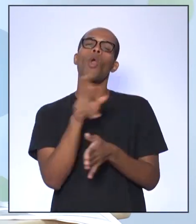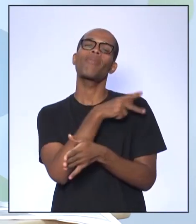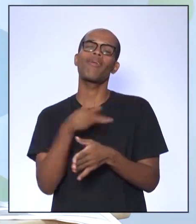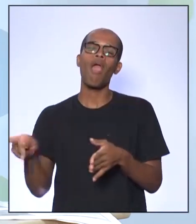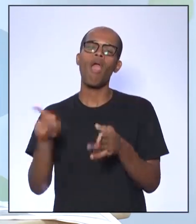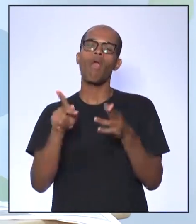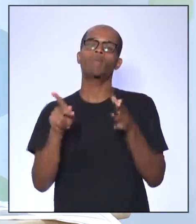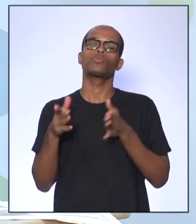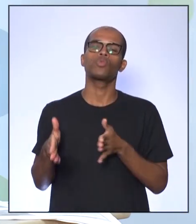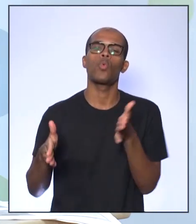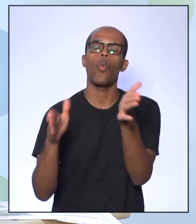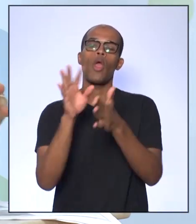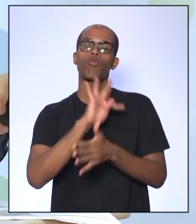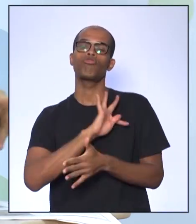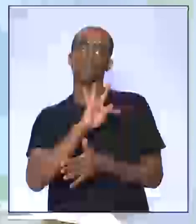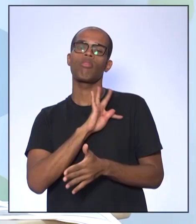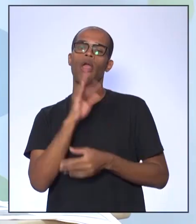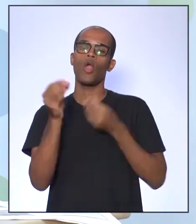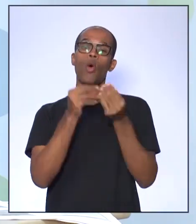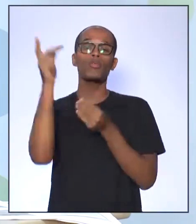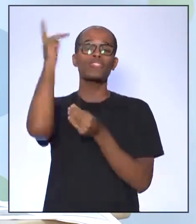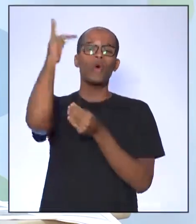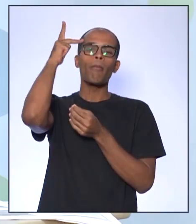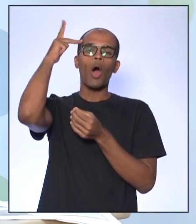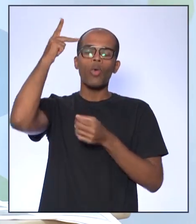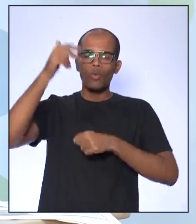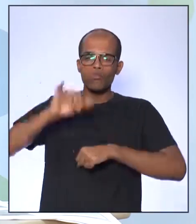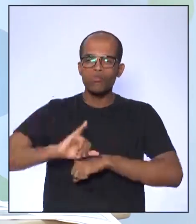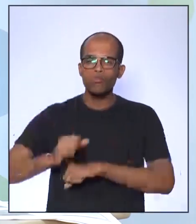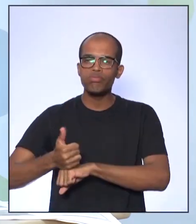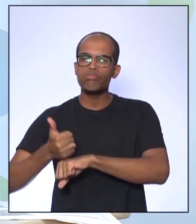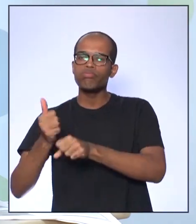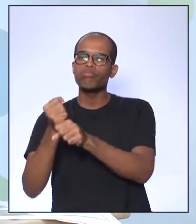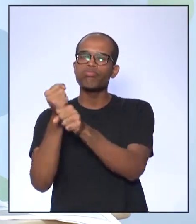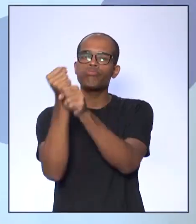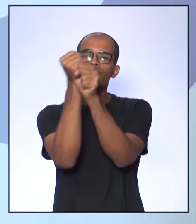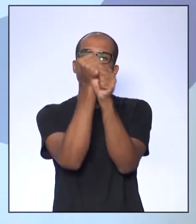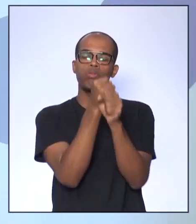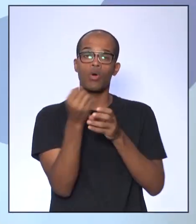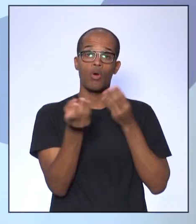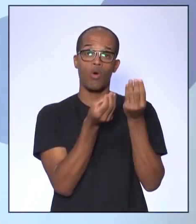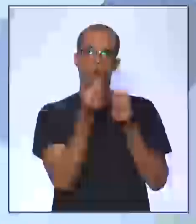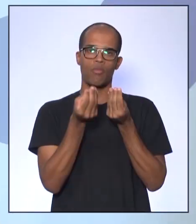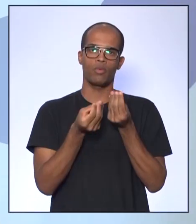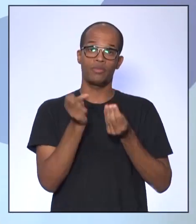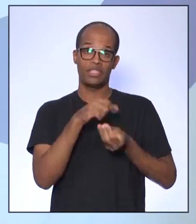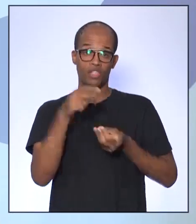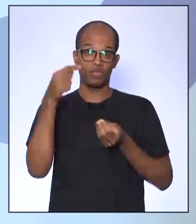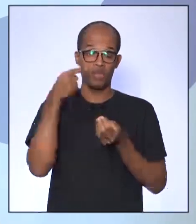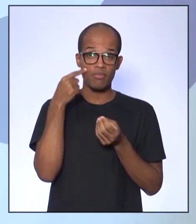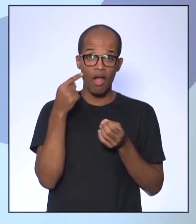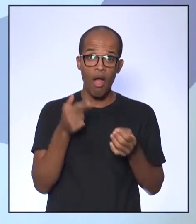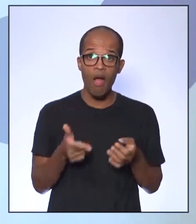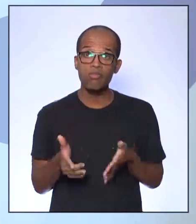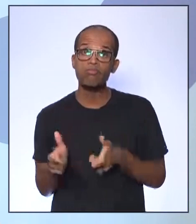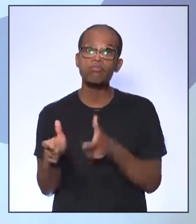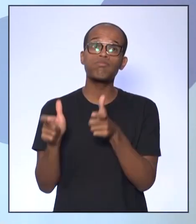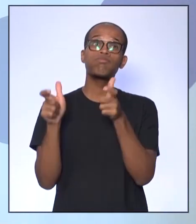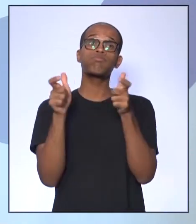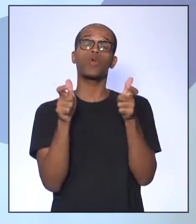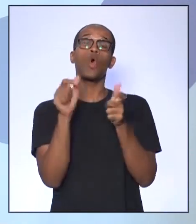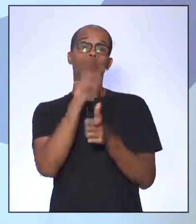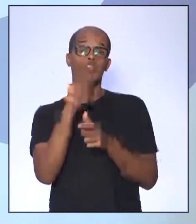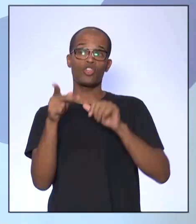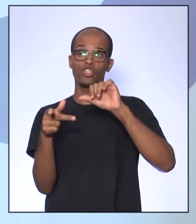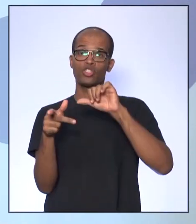né? E como São Paulo foi colocado ali no meio, né? Como a gente cresceu ali naquele meio. Sim, se a gente pudesse até pontuar a questão geográfica também, né? Os professores de